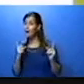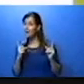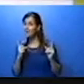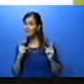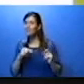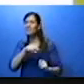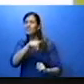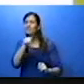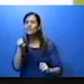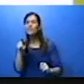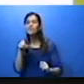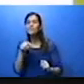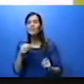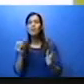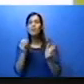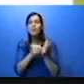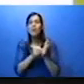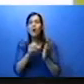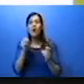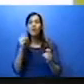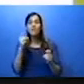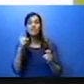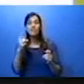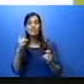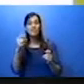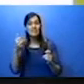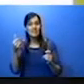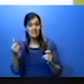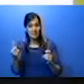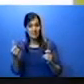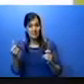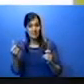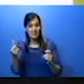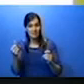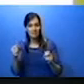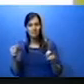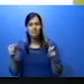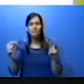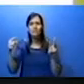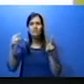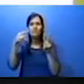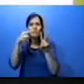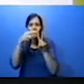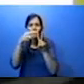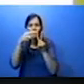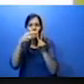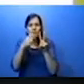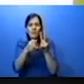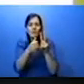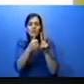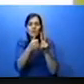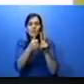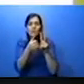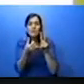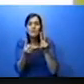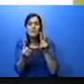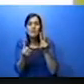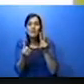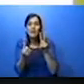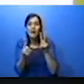você digitar o 16, apertar a raiz quadrada, igual, teu resultado vai ser